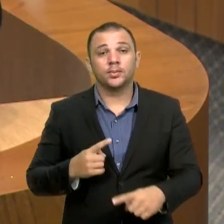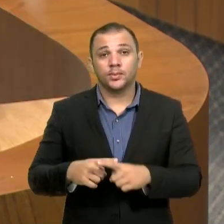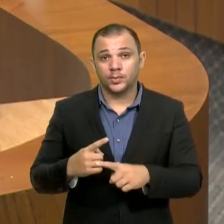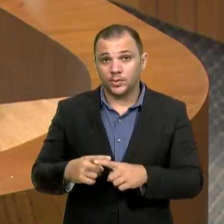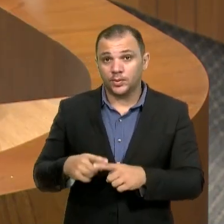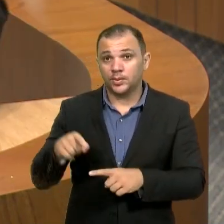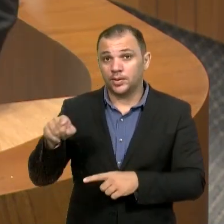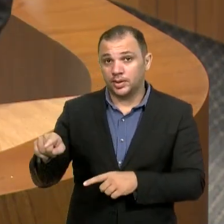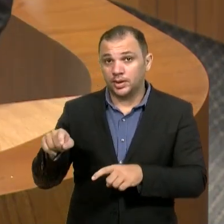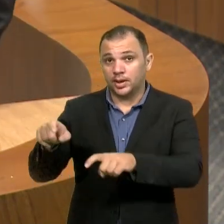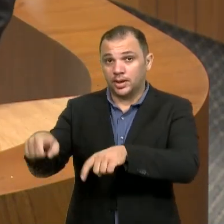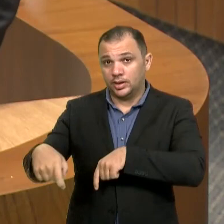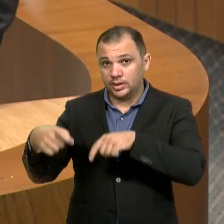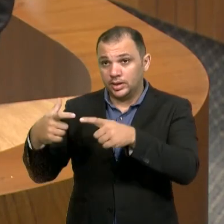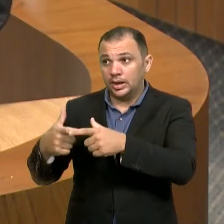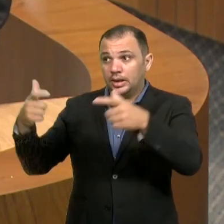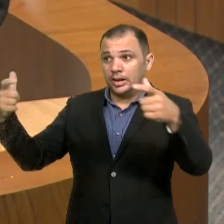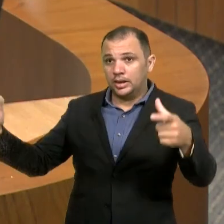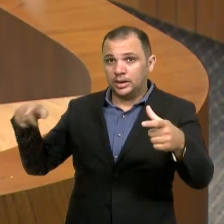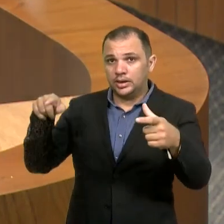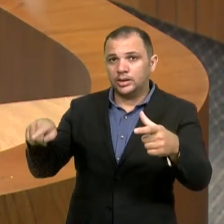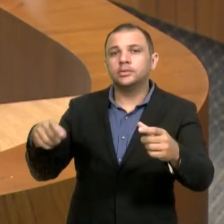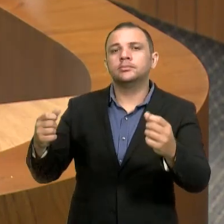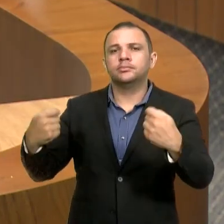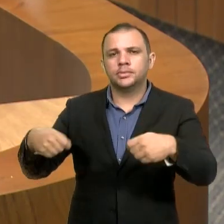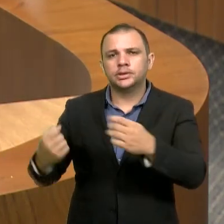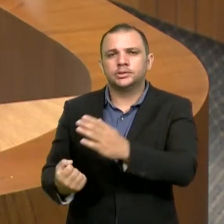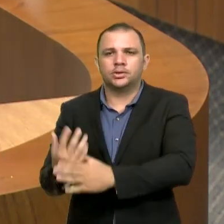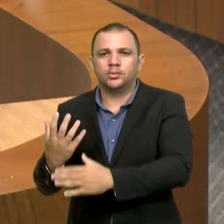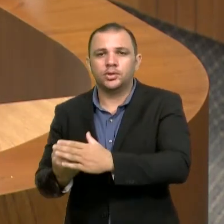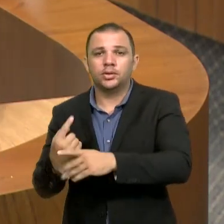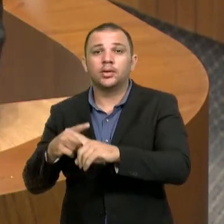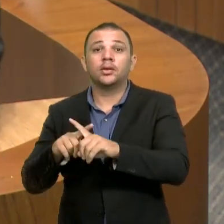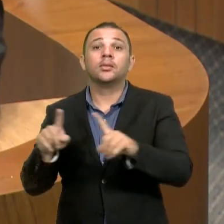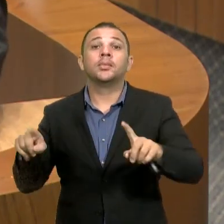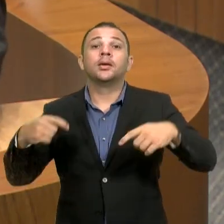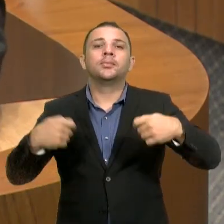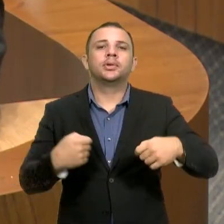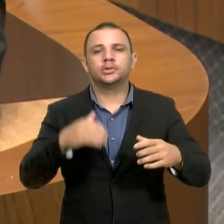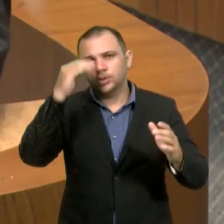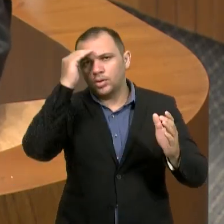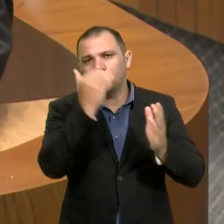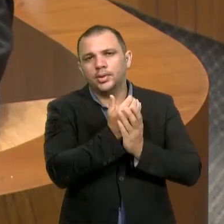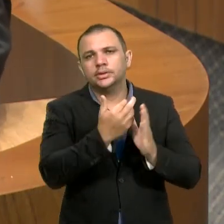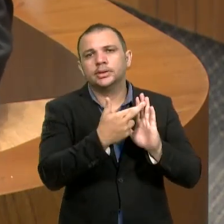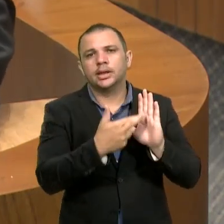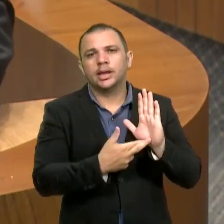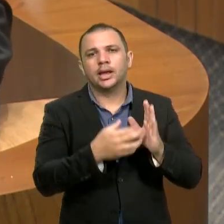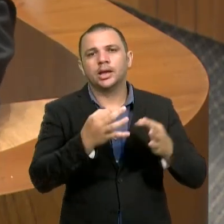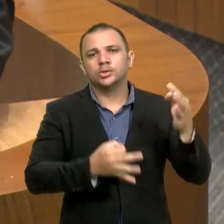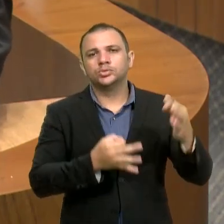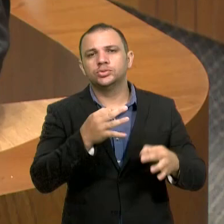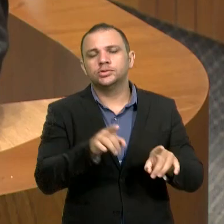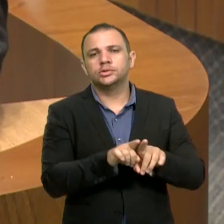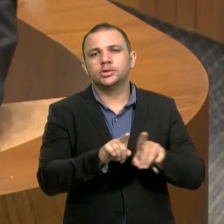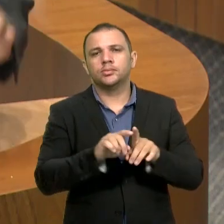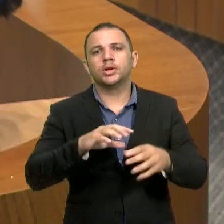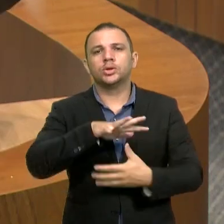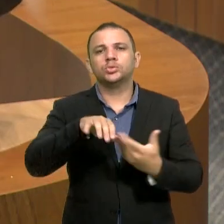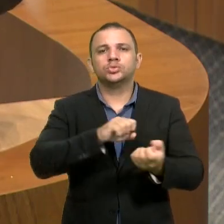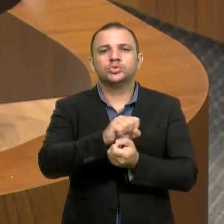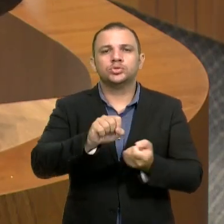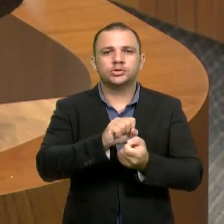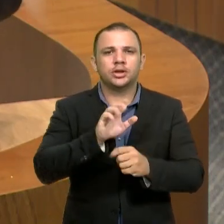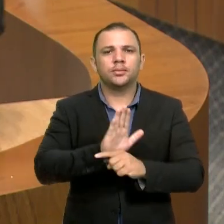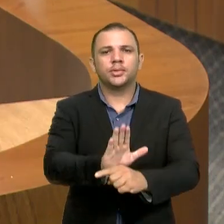produzir, mas precisam produzir sob a égide do regramento jurídico e sustentável da Amazônia. Então,